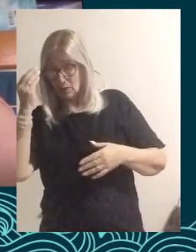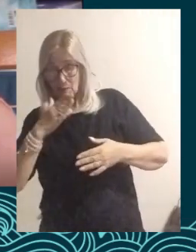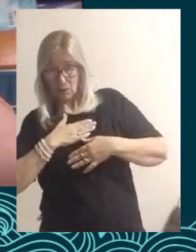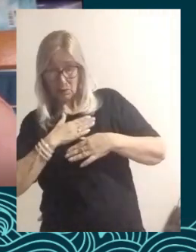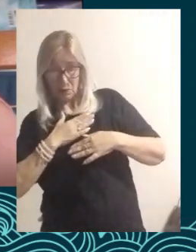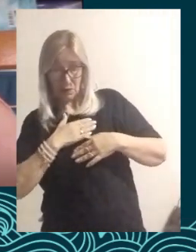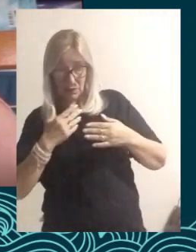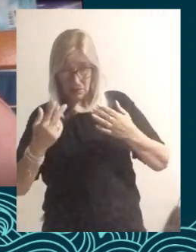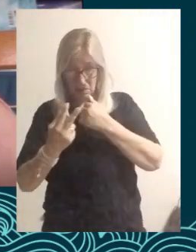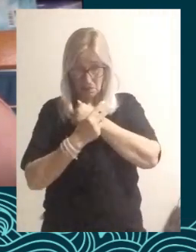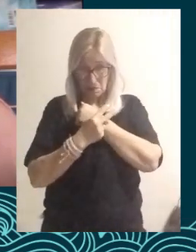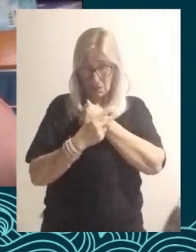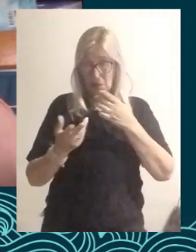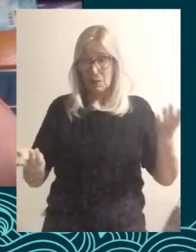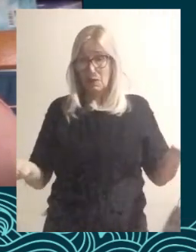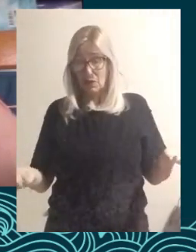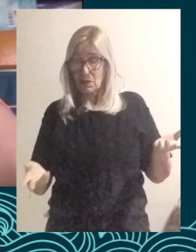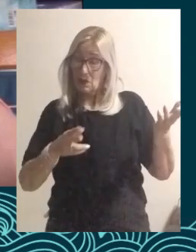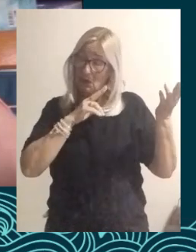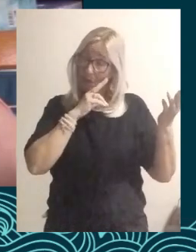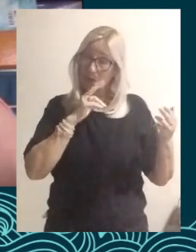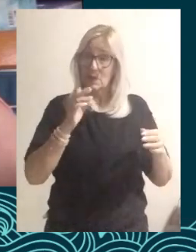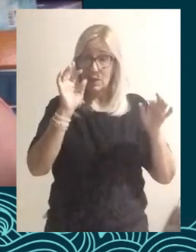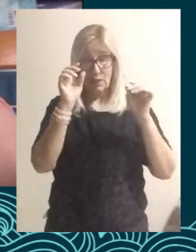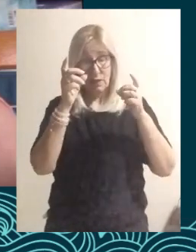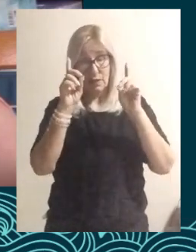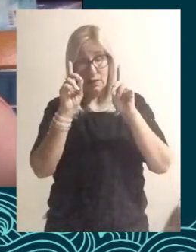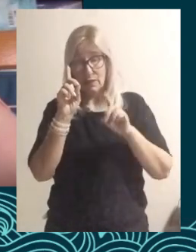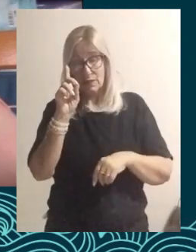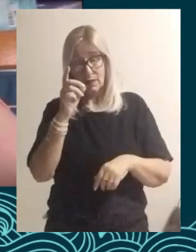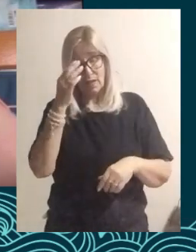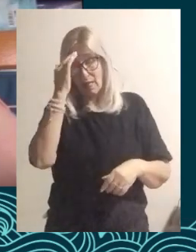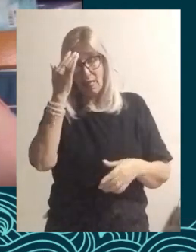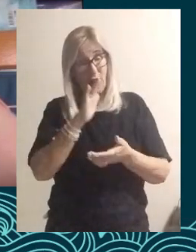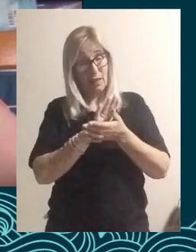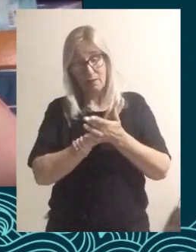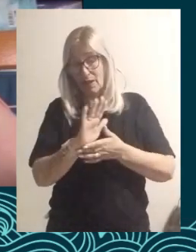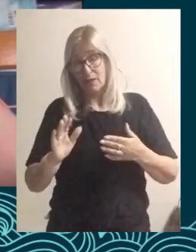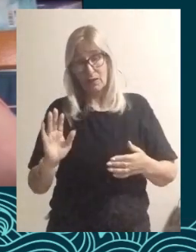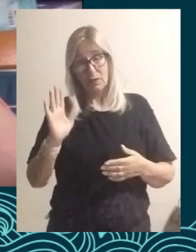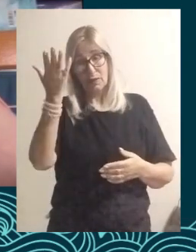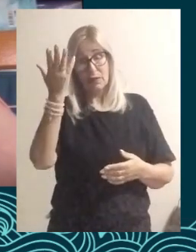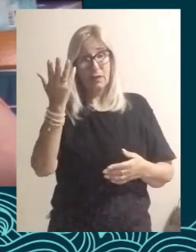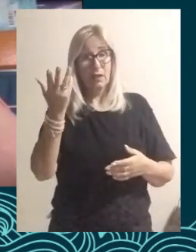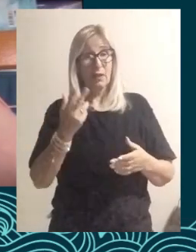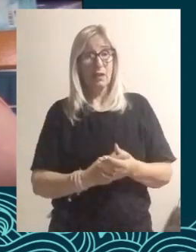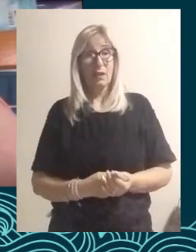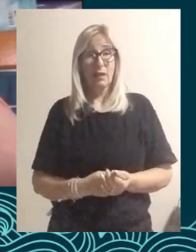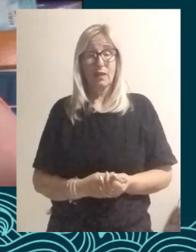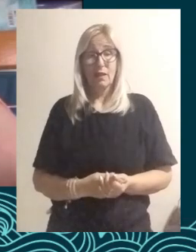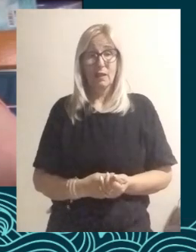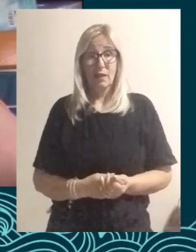eu esqueço de tomar conta de mim, eu esqueço de dormir direito, porque parece que nada vai